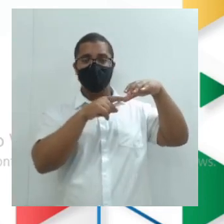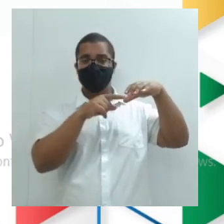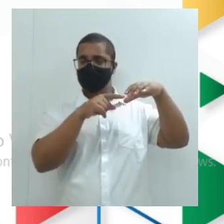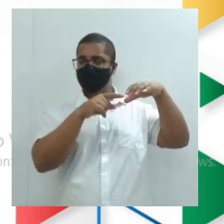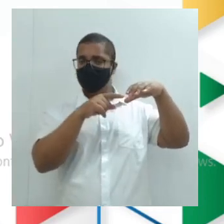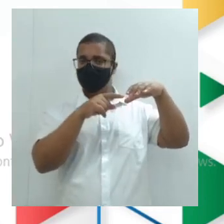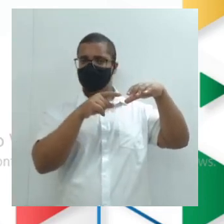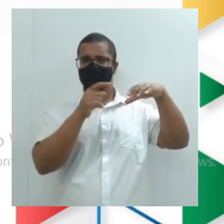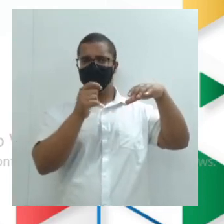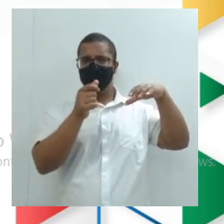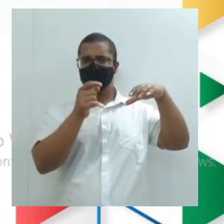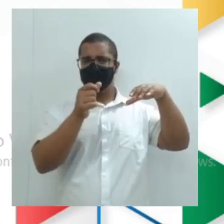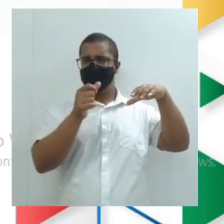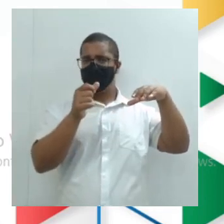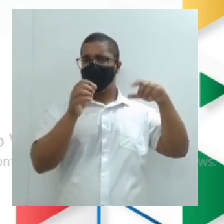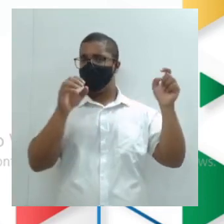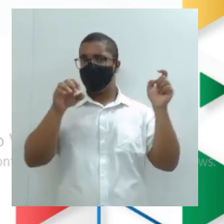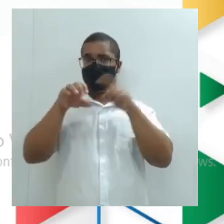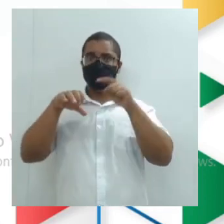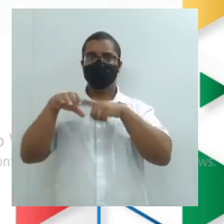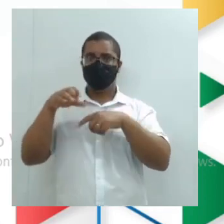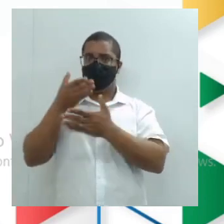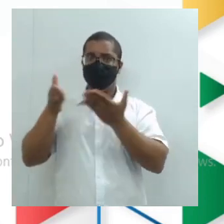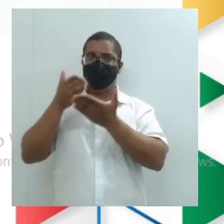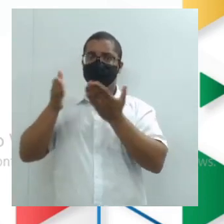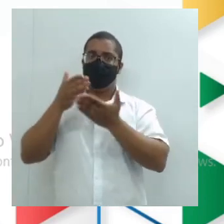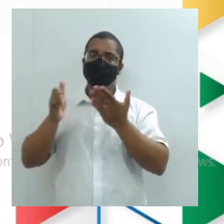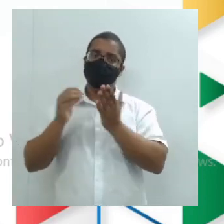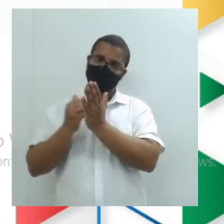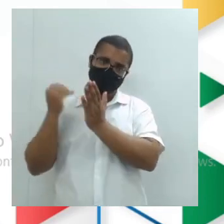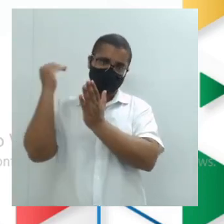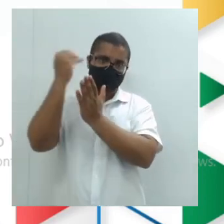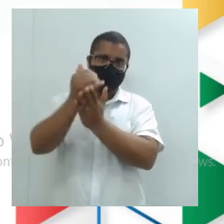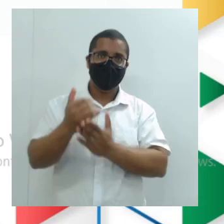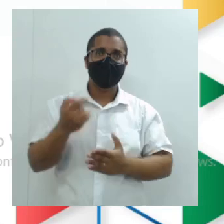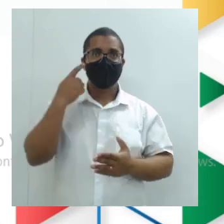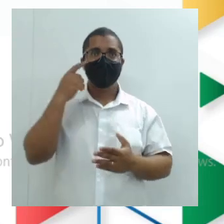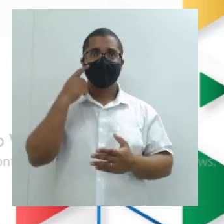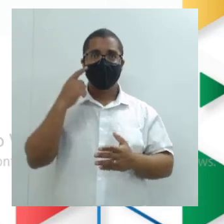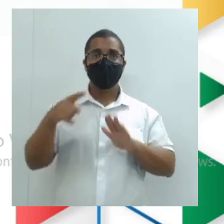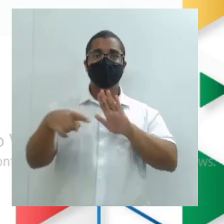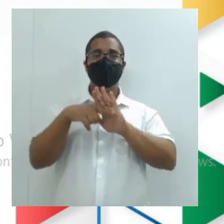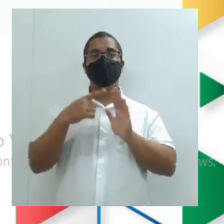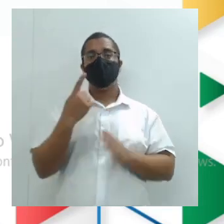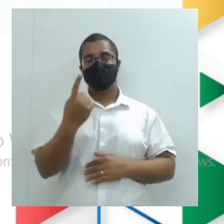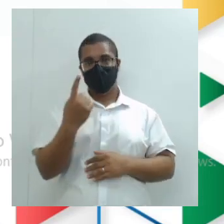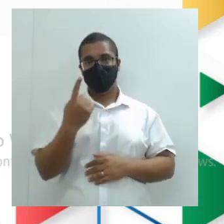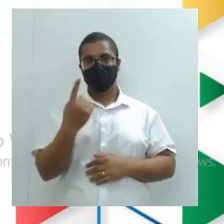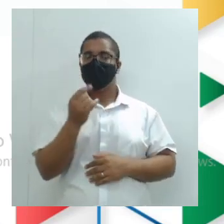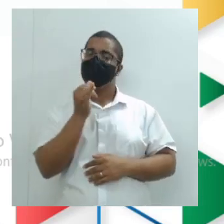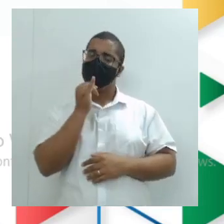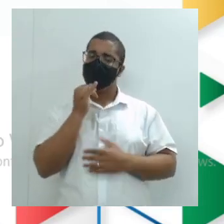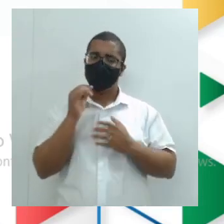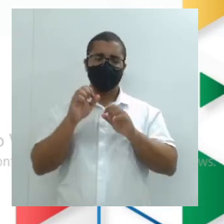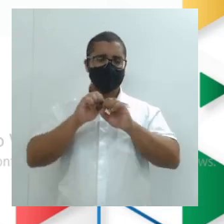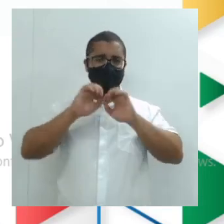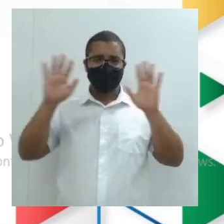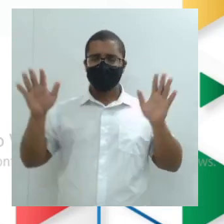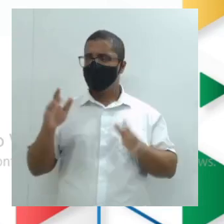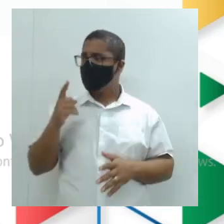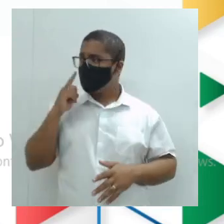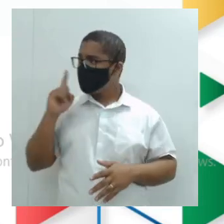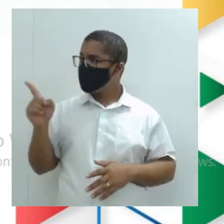negativo, está bem marcadinho aí, como você está vendo, tá bom? Então, essa tabela que exemplifica claramente